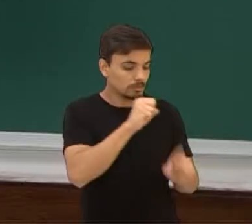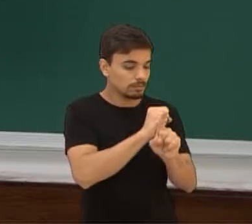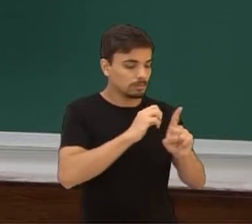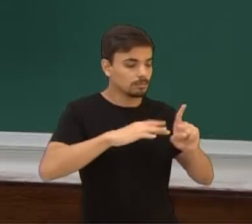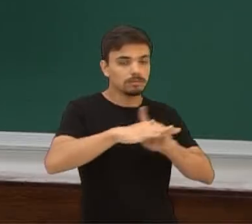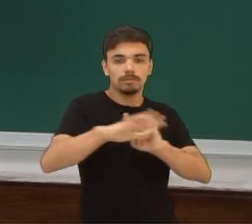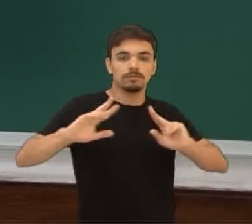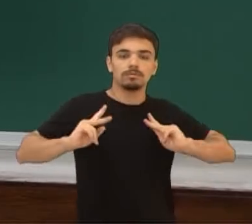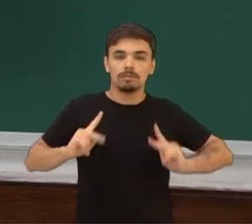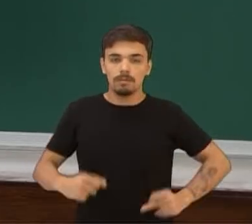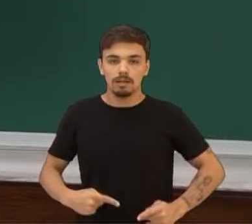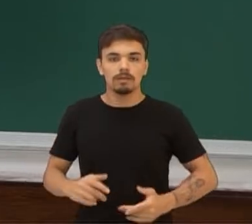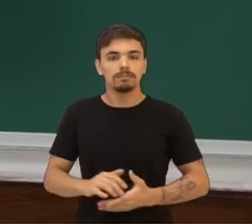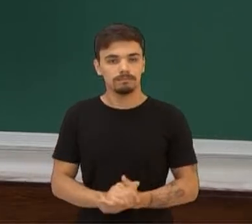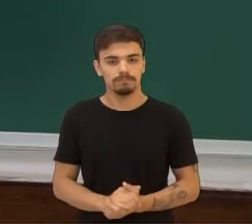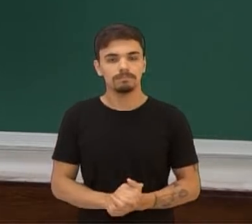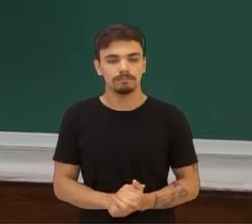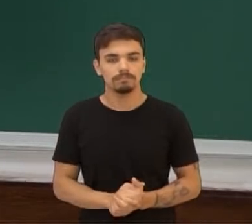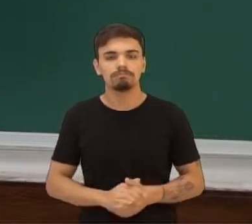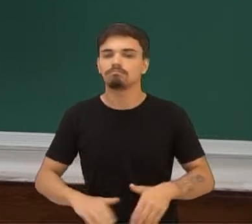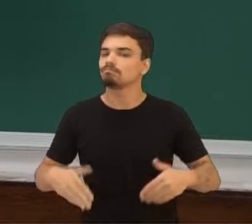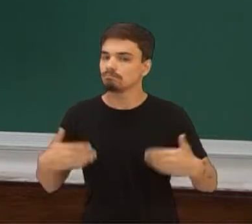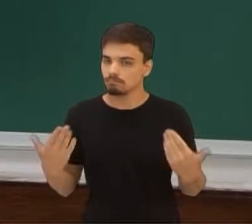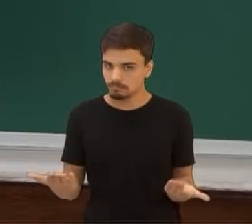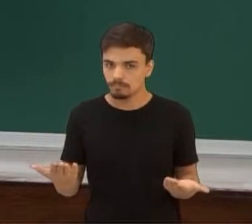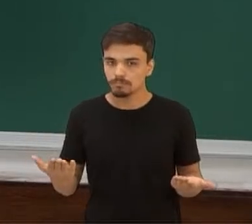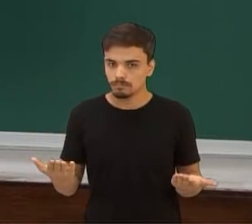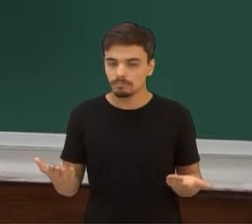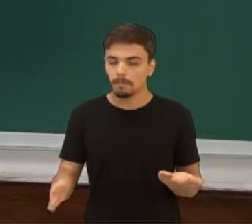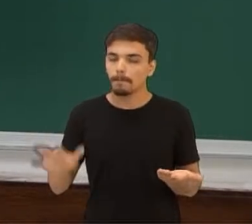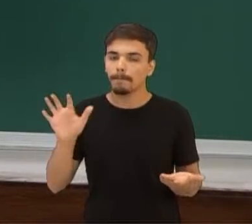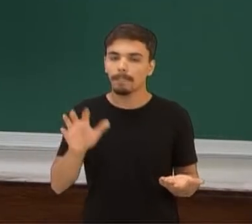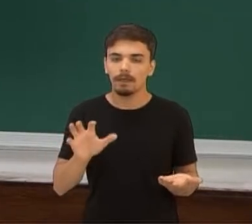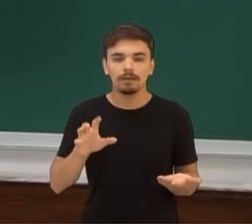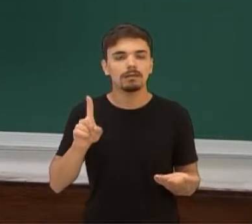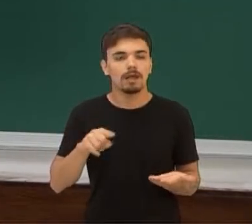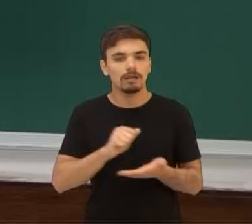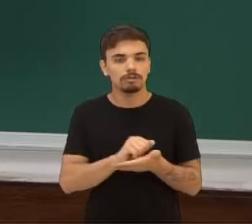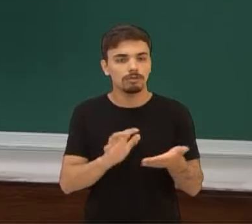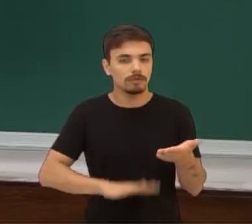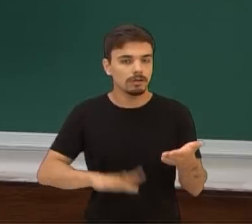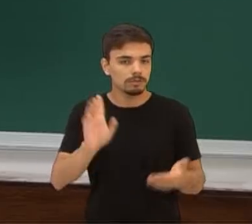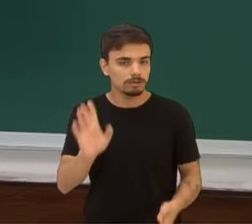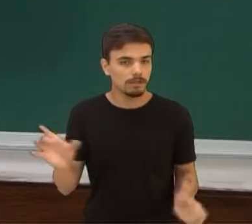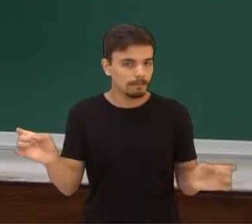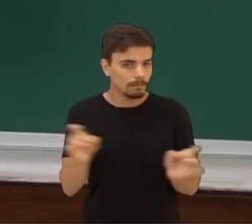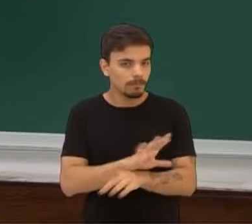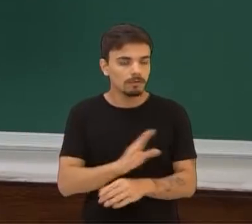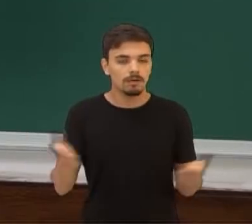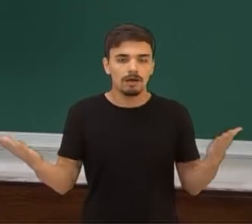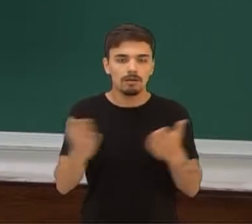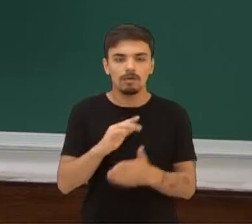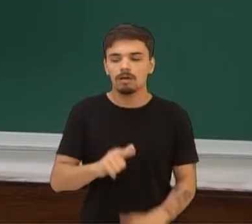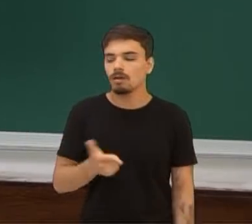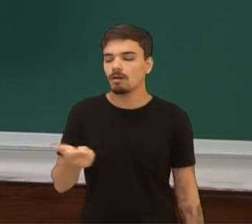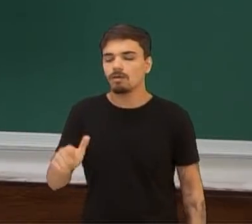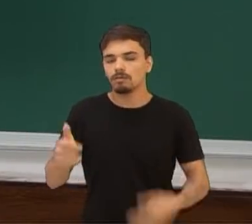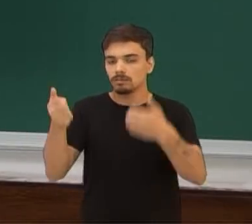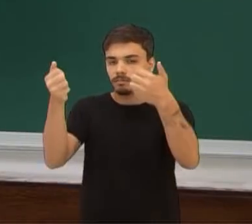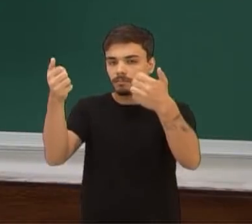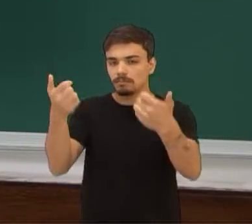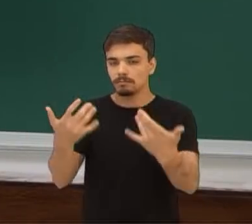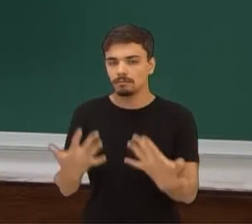sociedades humanas. Bom, então essa atividade já foi. Vamos agora falar um